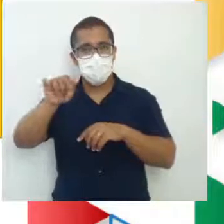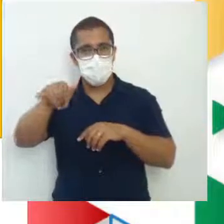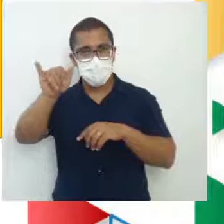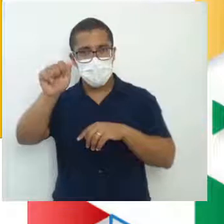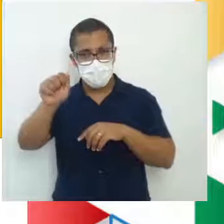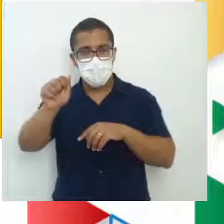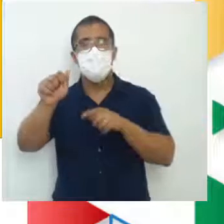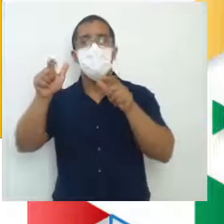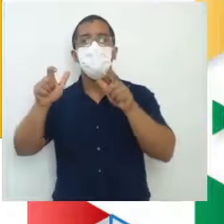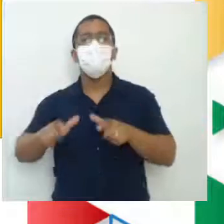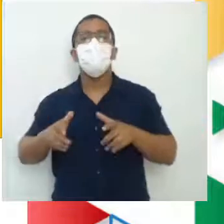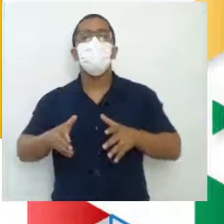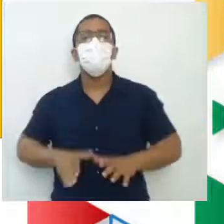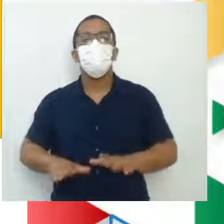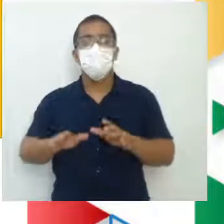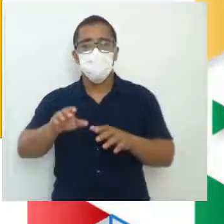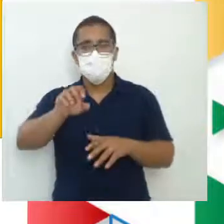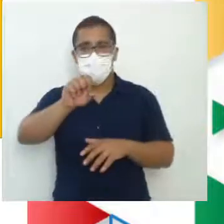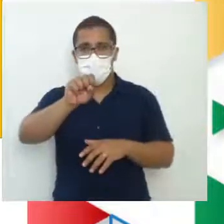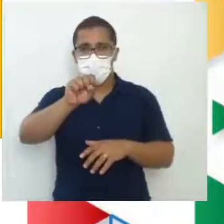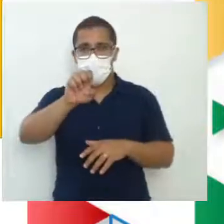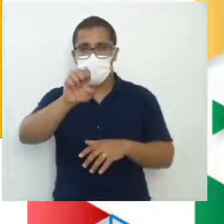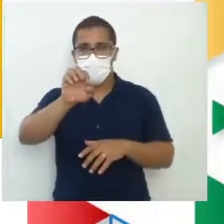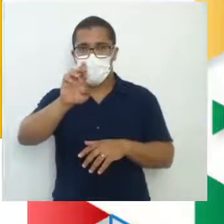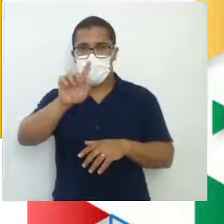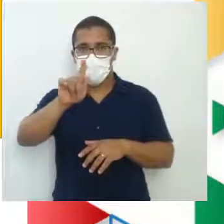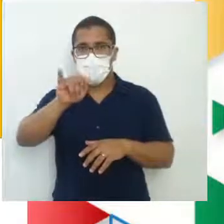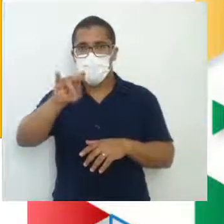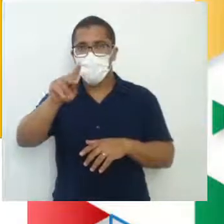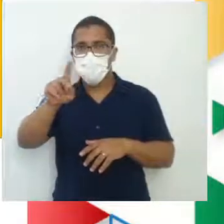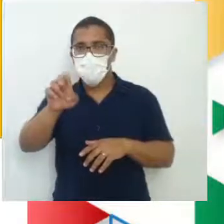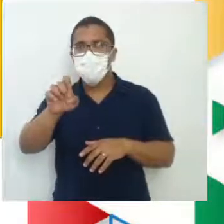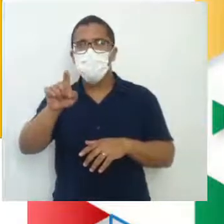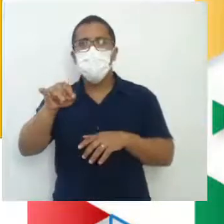em Sergipe, na cidade de Propiá, em